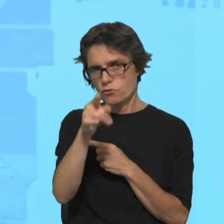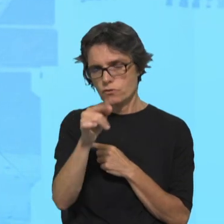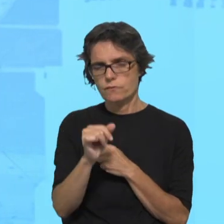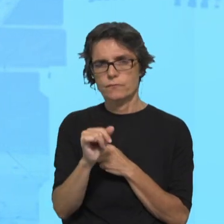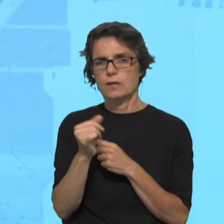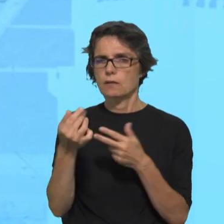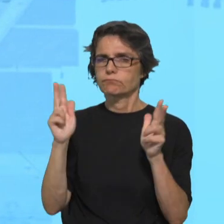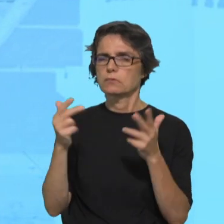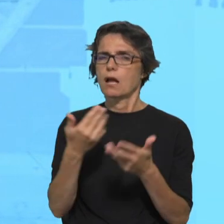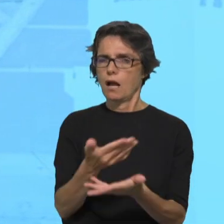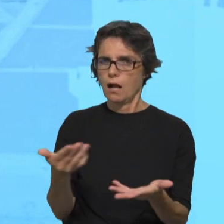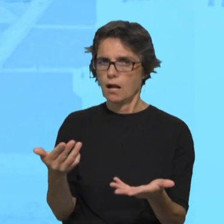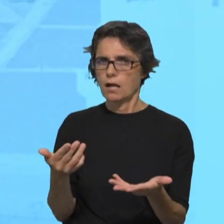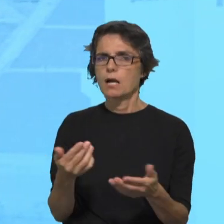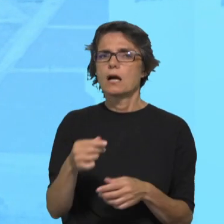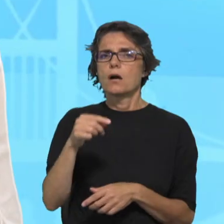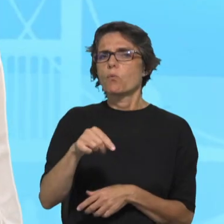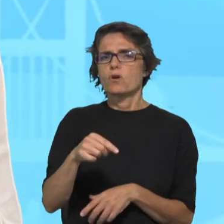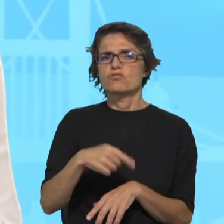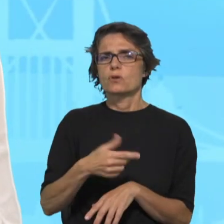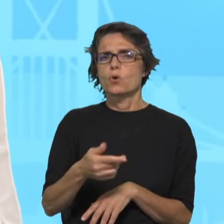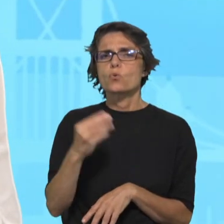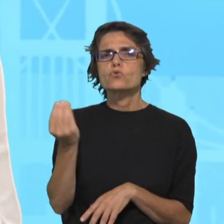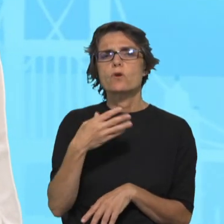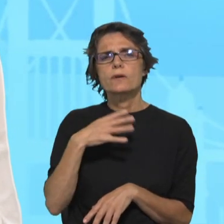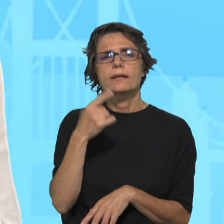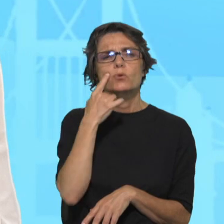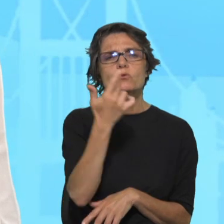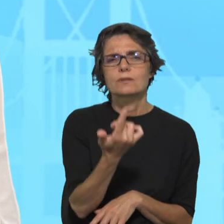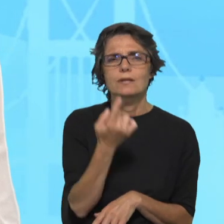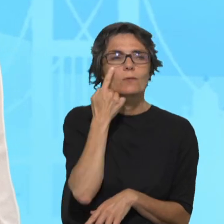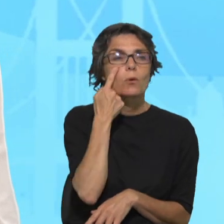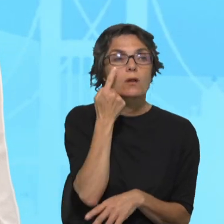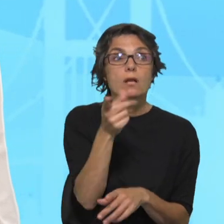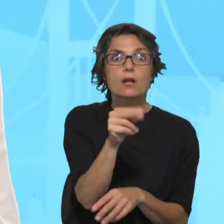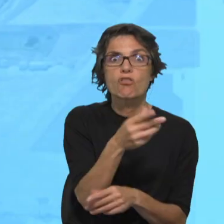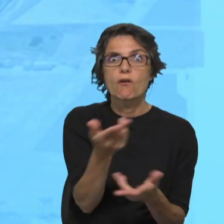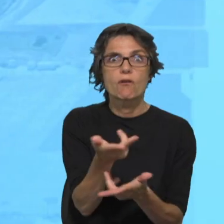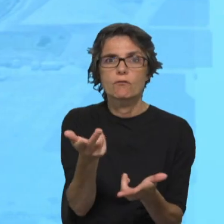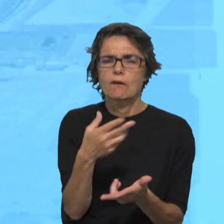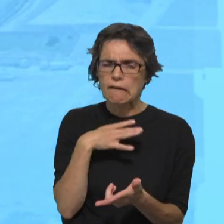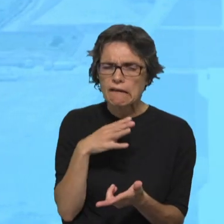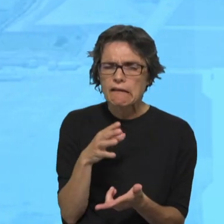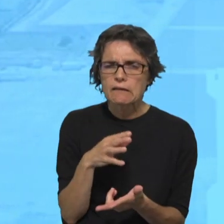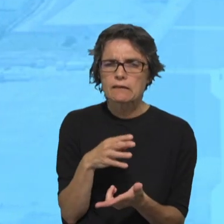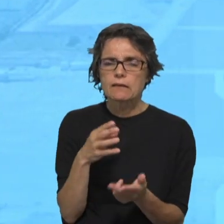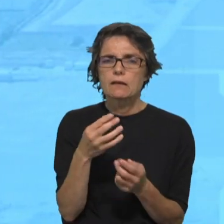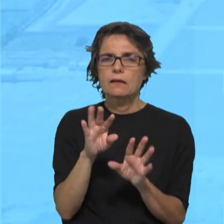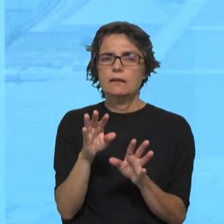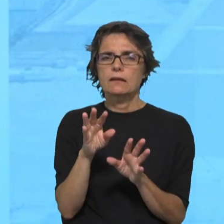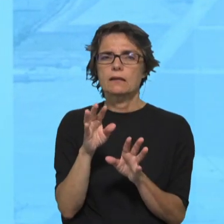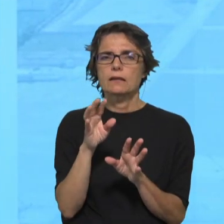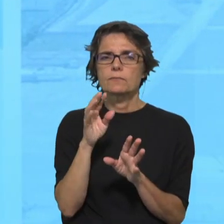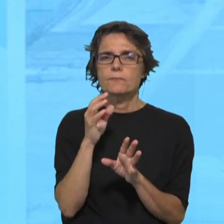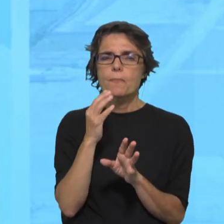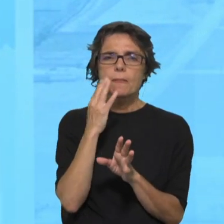para a vontade dos jovens quererem conhecer, quererem experimentar realidades diferentes e encontrarem aí